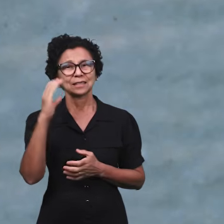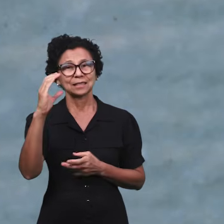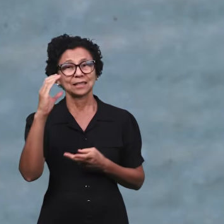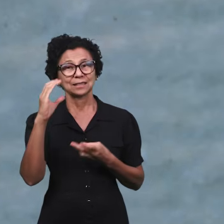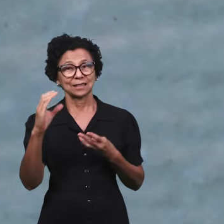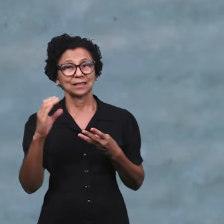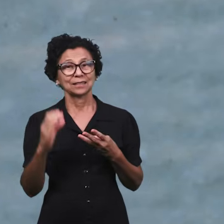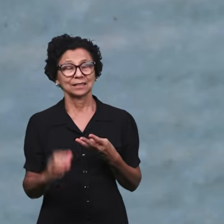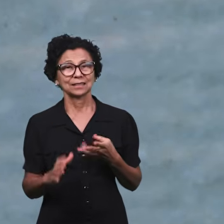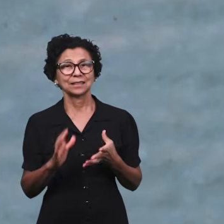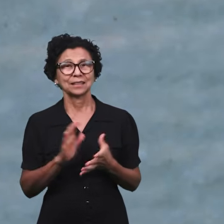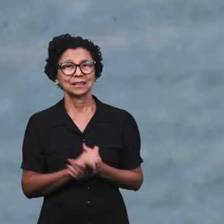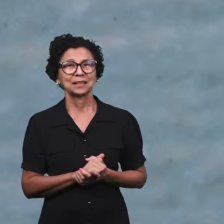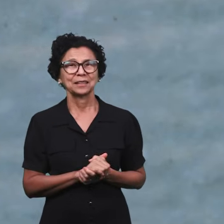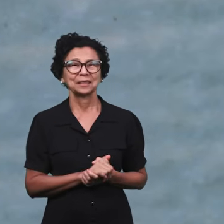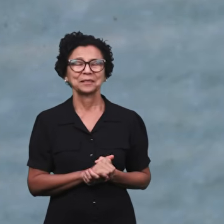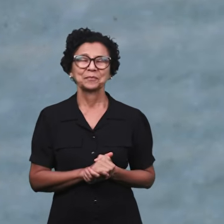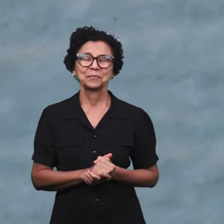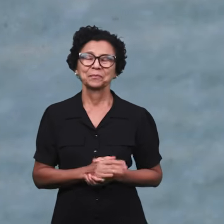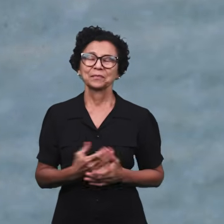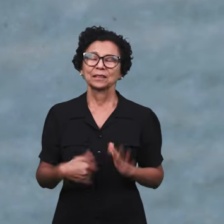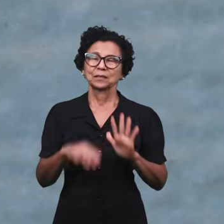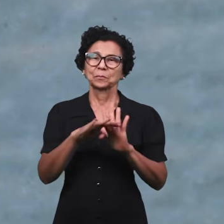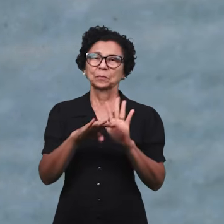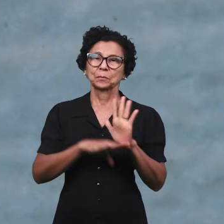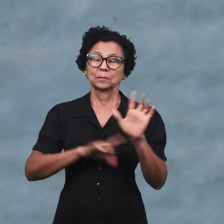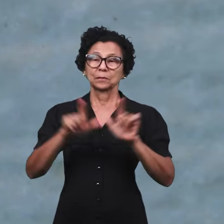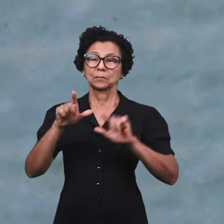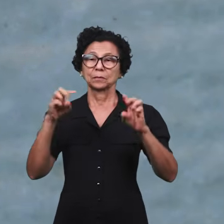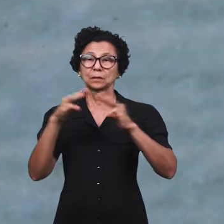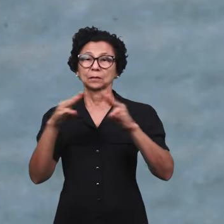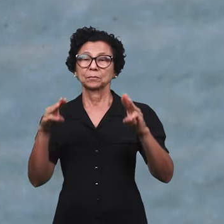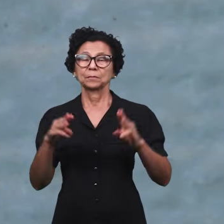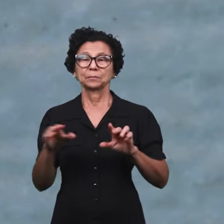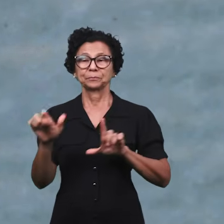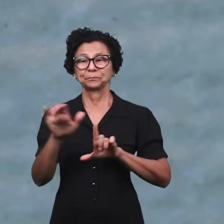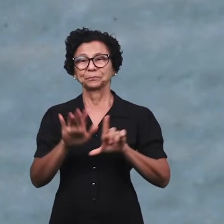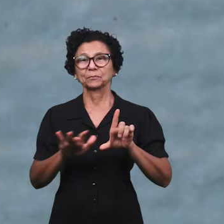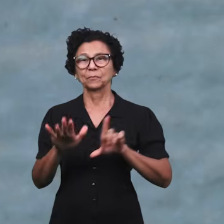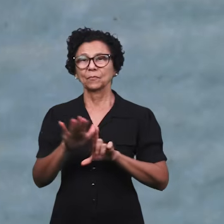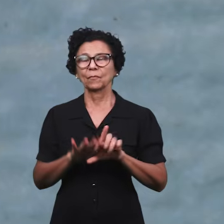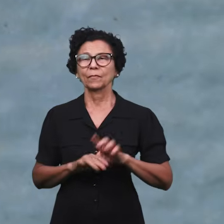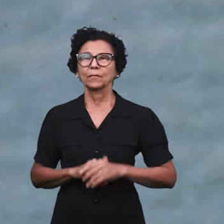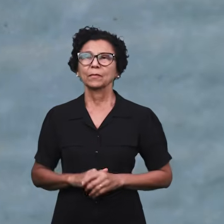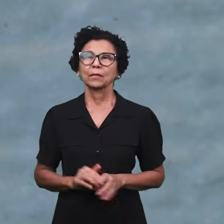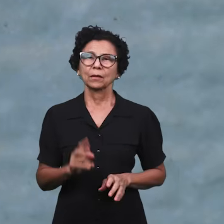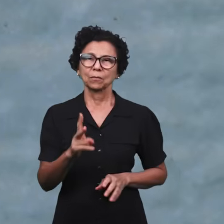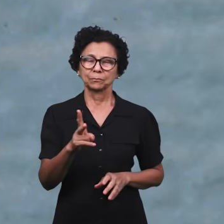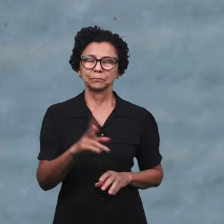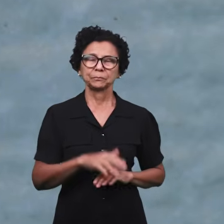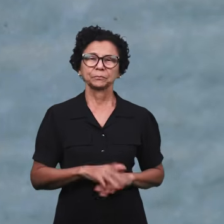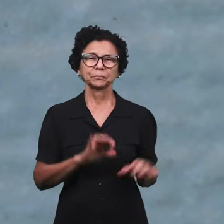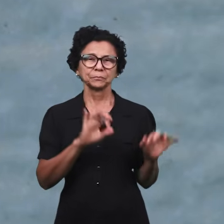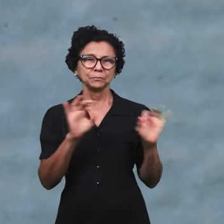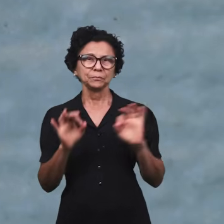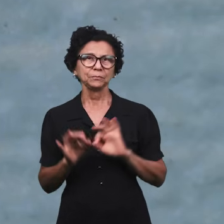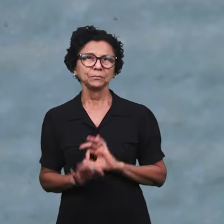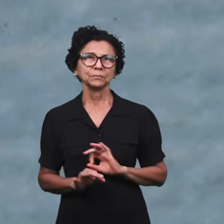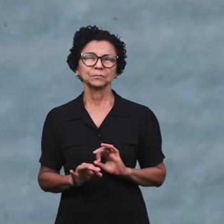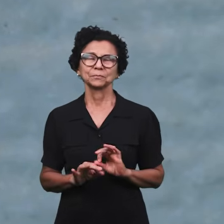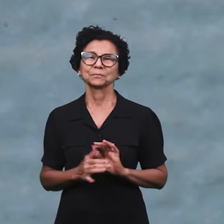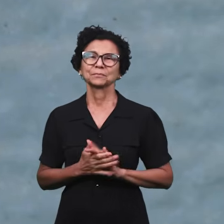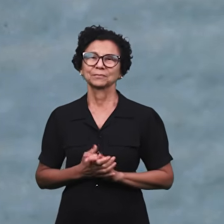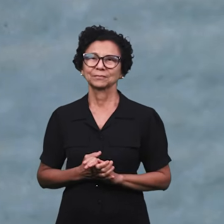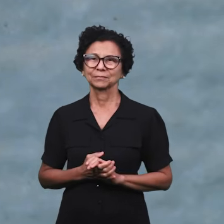Cs que a gente faz. E se está na programação da TV Manaim, através do sistema multiplataforma, continue com a gente. Na sequência, mais um